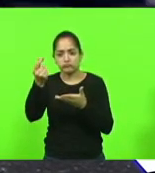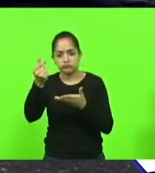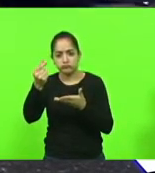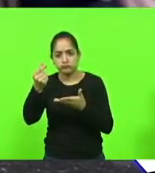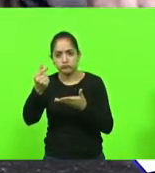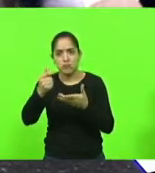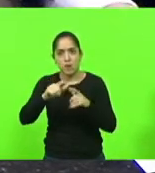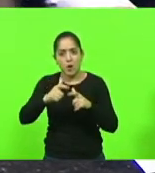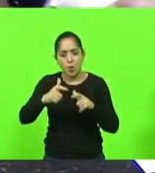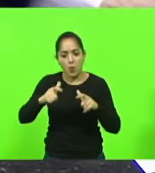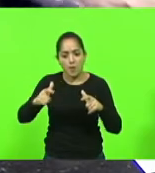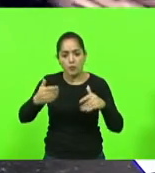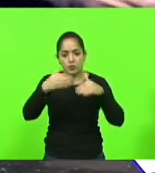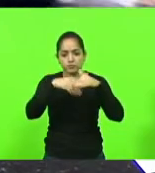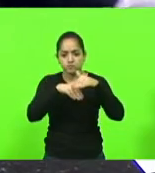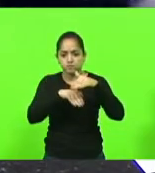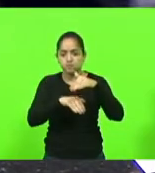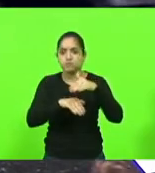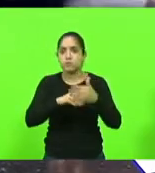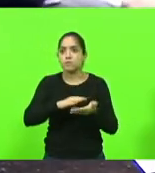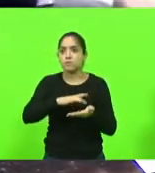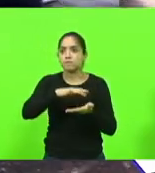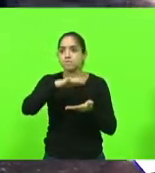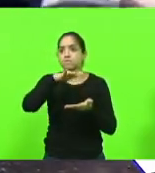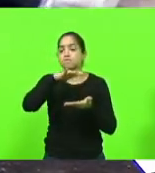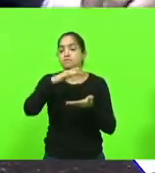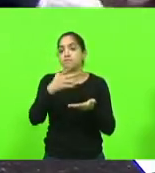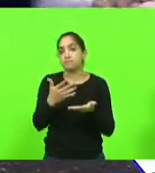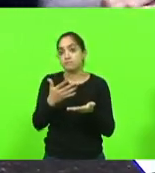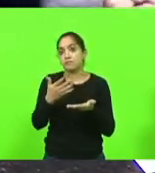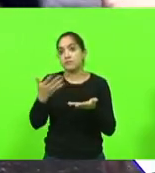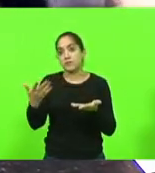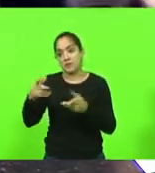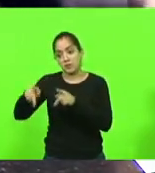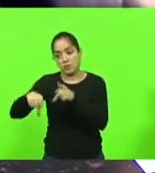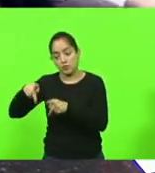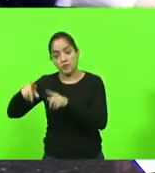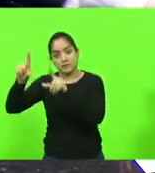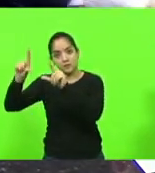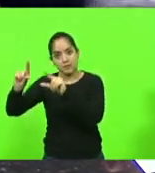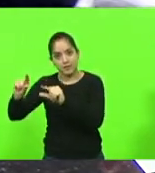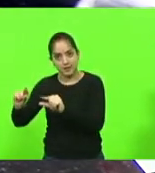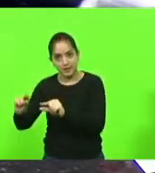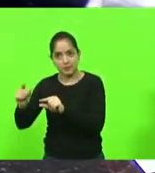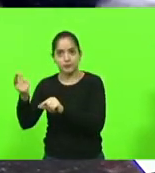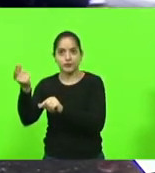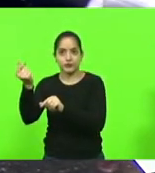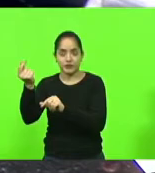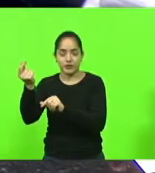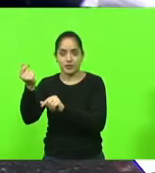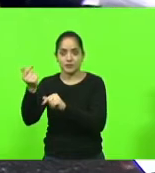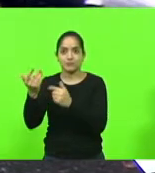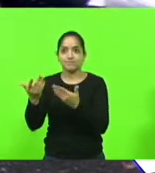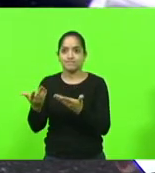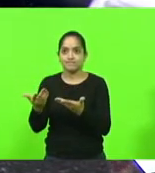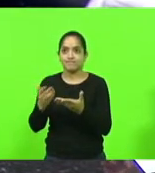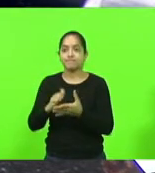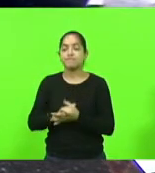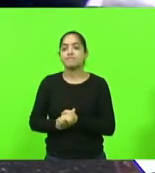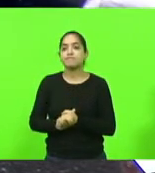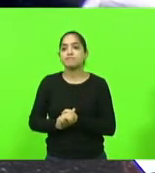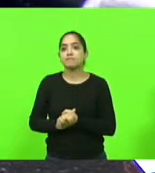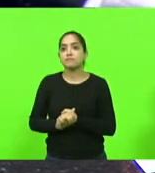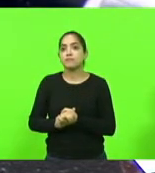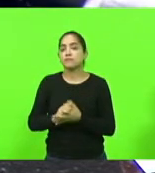seus cofres, não seria e a população com cada vez menos dinheiro no seu bolso, será que não